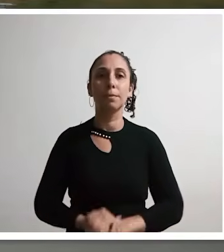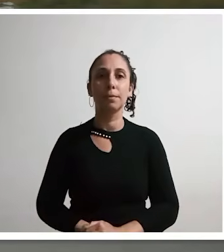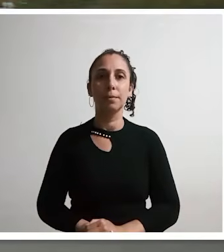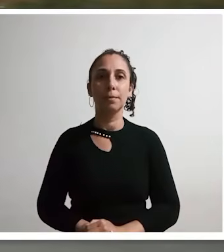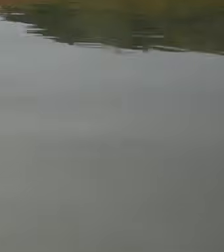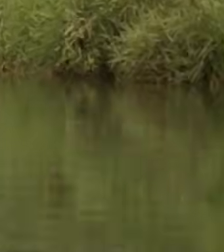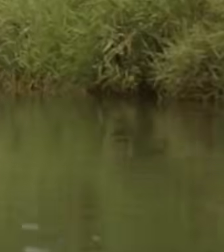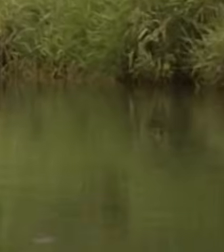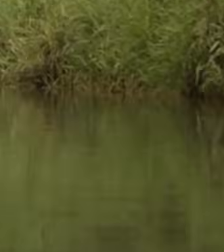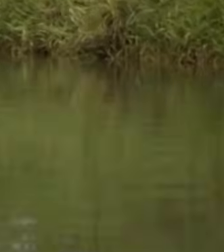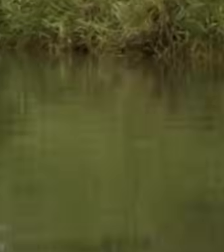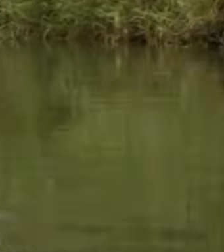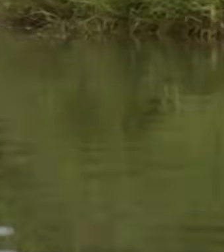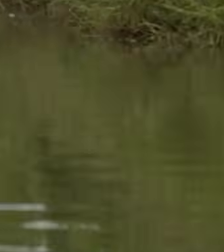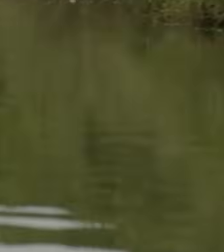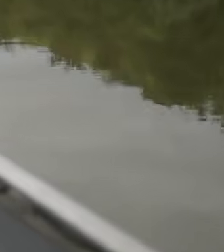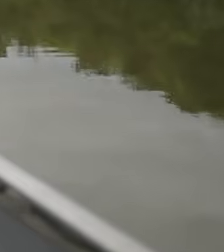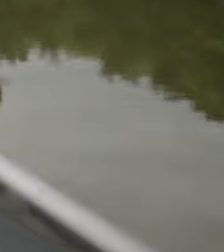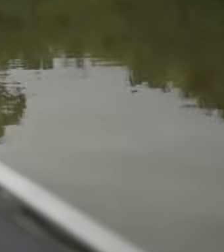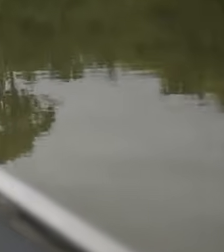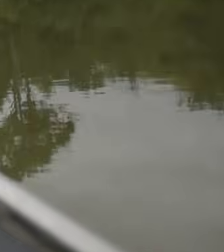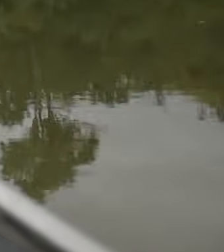tranquilas.